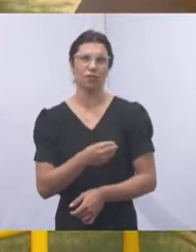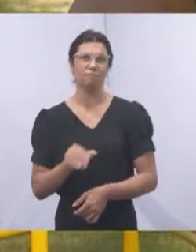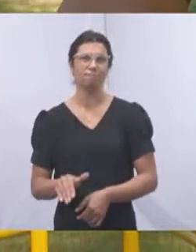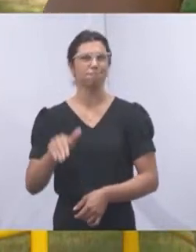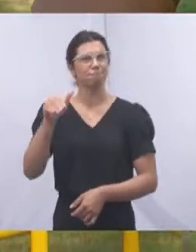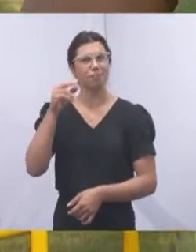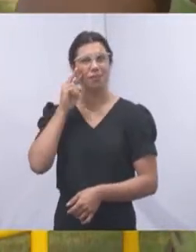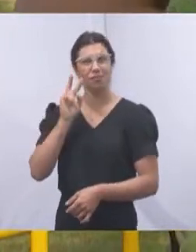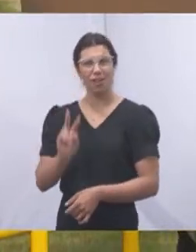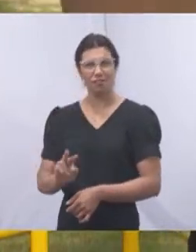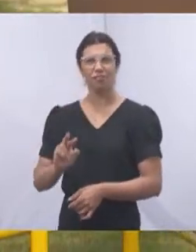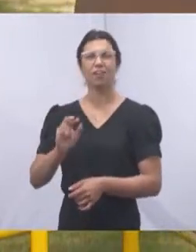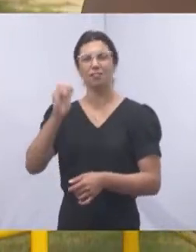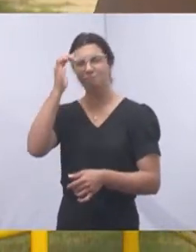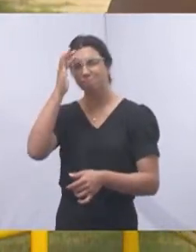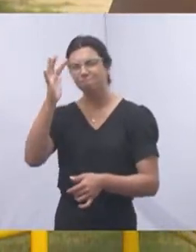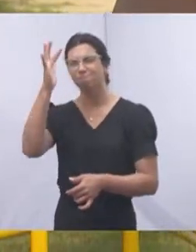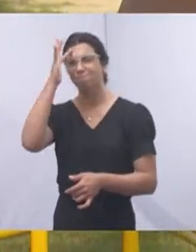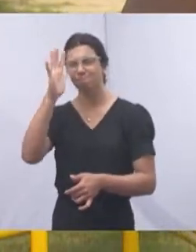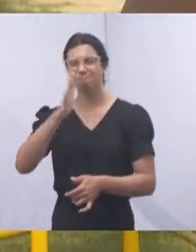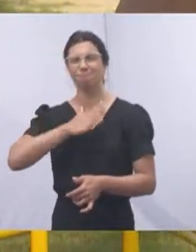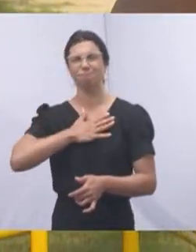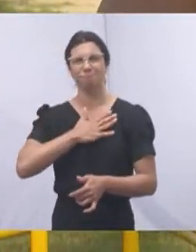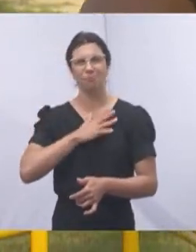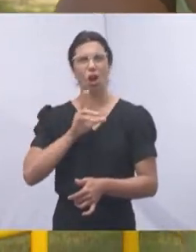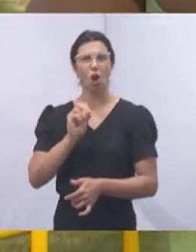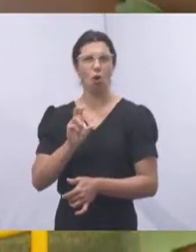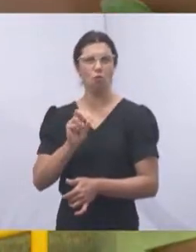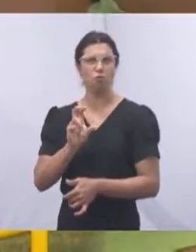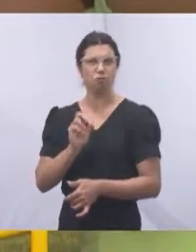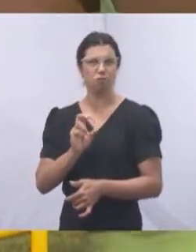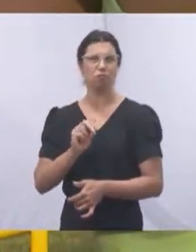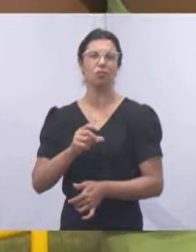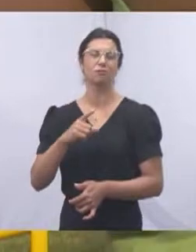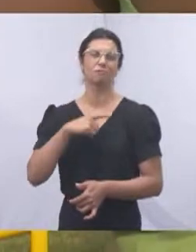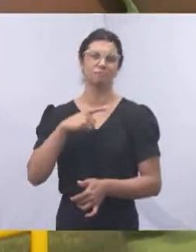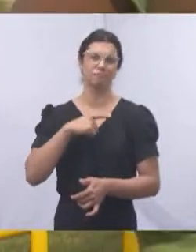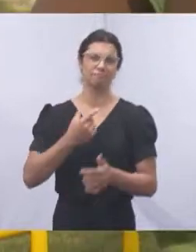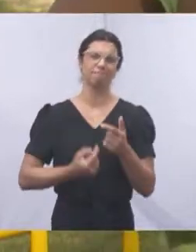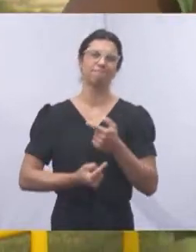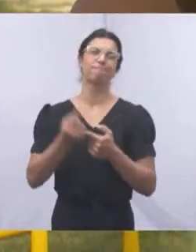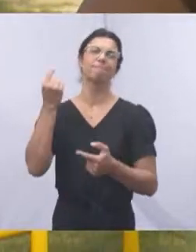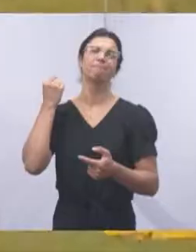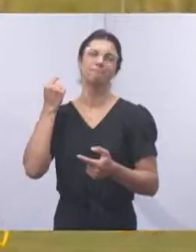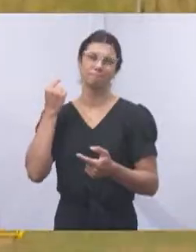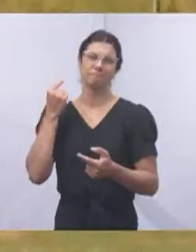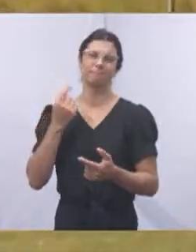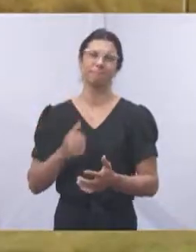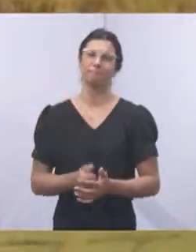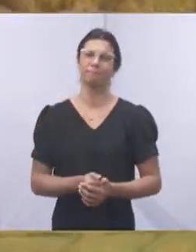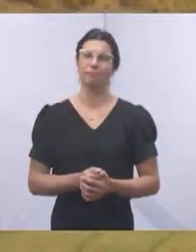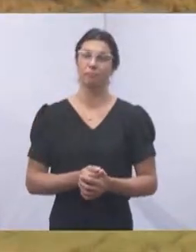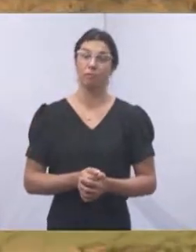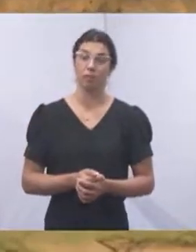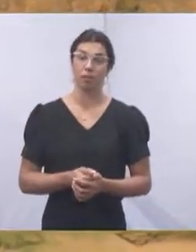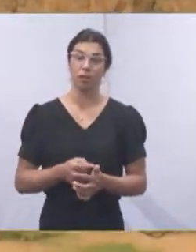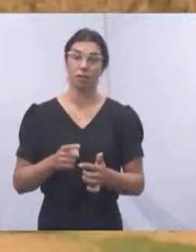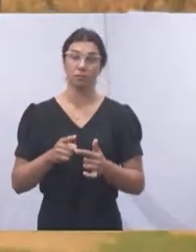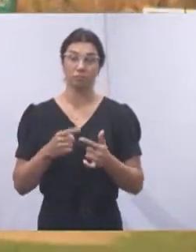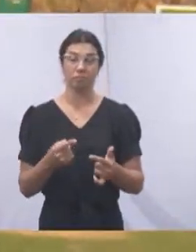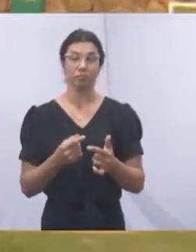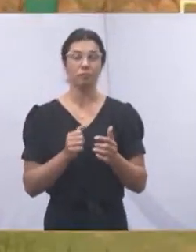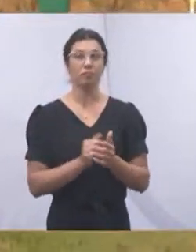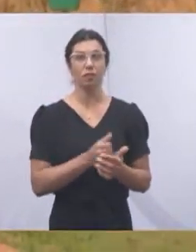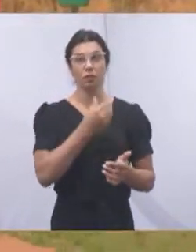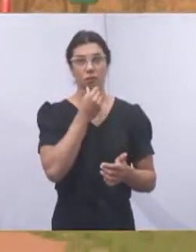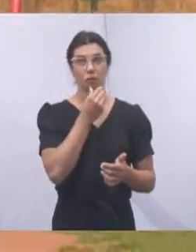era um grande sonho que o meu avô, né, o bisavô dele, tinha de se realizar. Coube ao subprefeito de